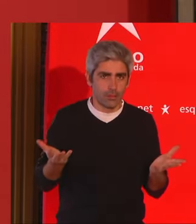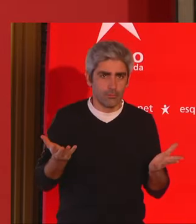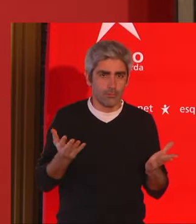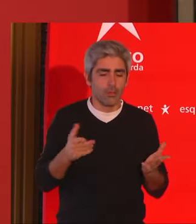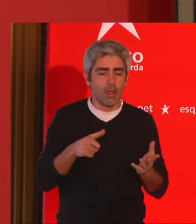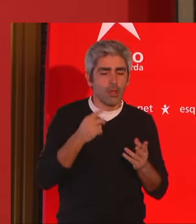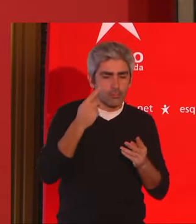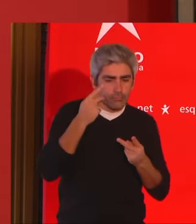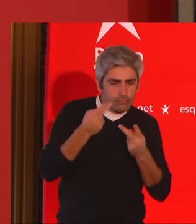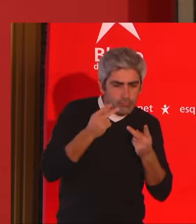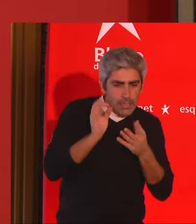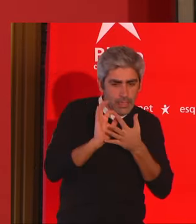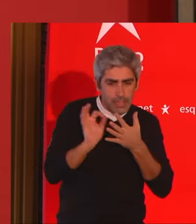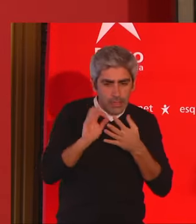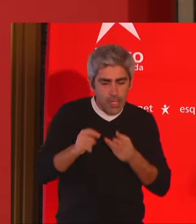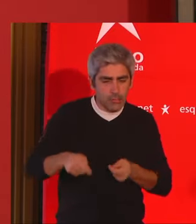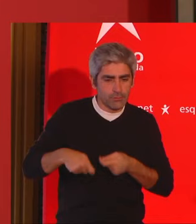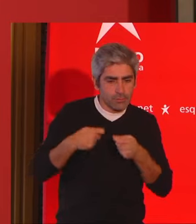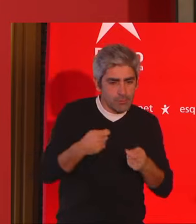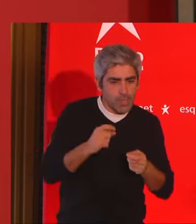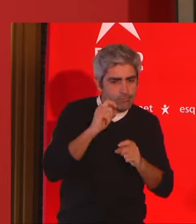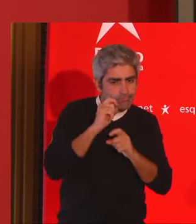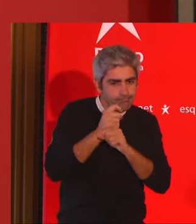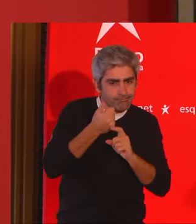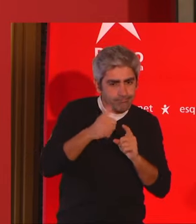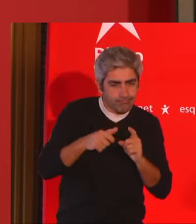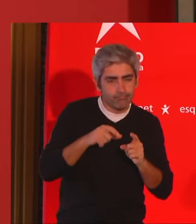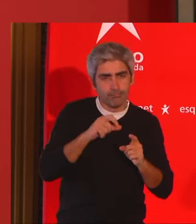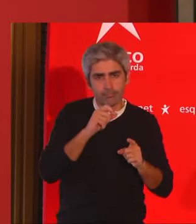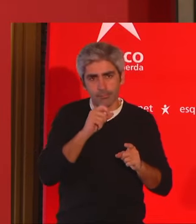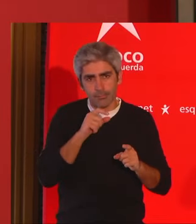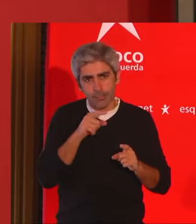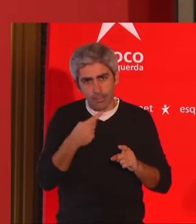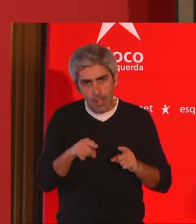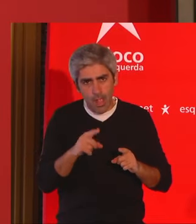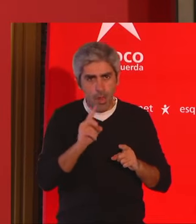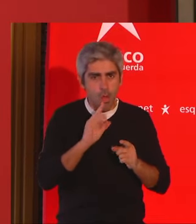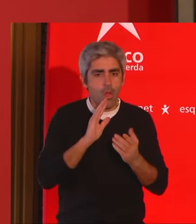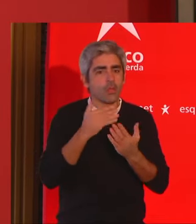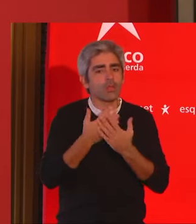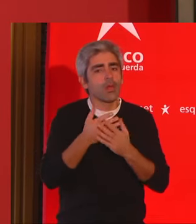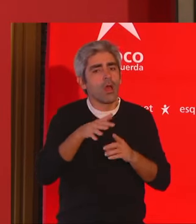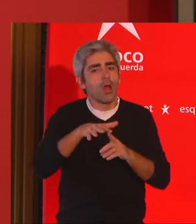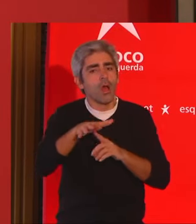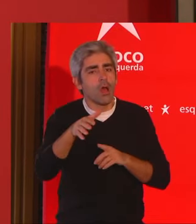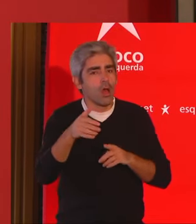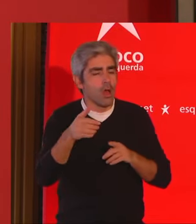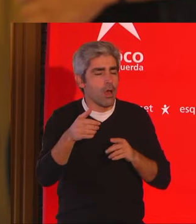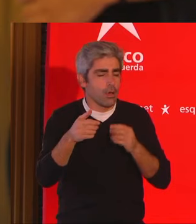aferir se, de facto, esses investimentos de facto têm reprodução